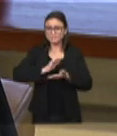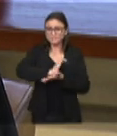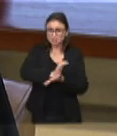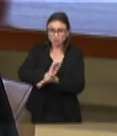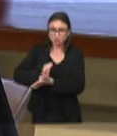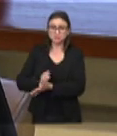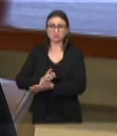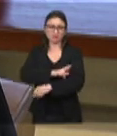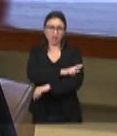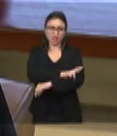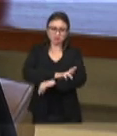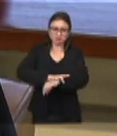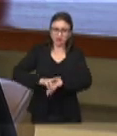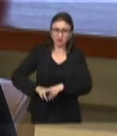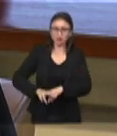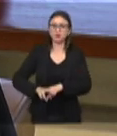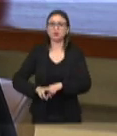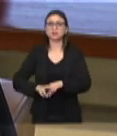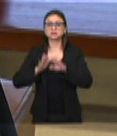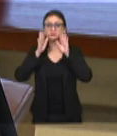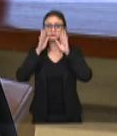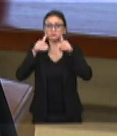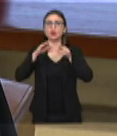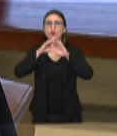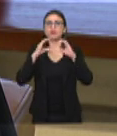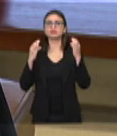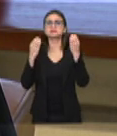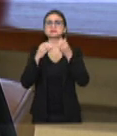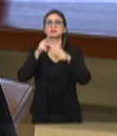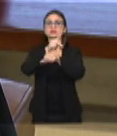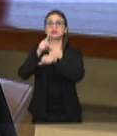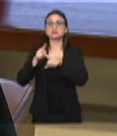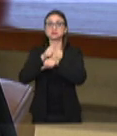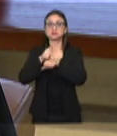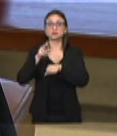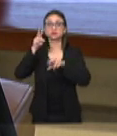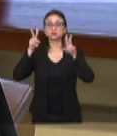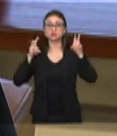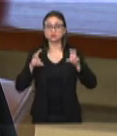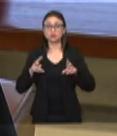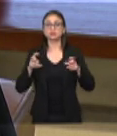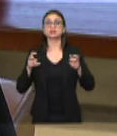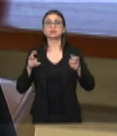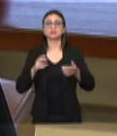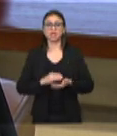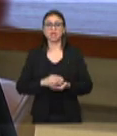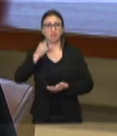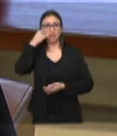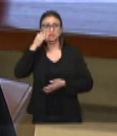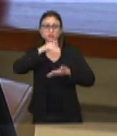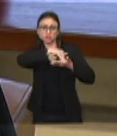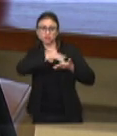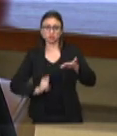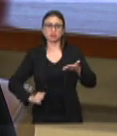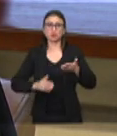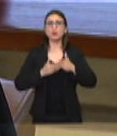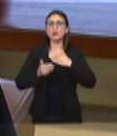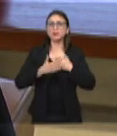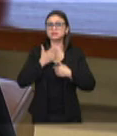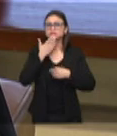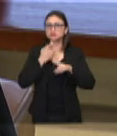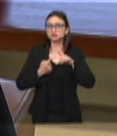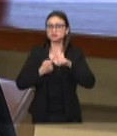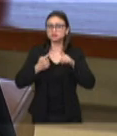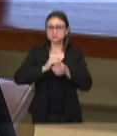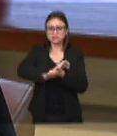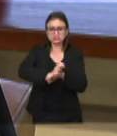racial, reportam-me especialmente a Convenção Internacional sobre a Eliminação de Todas as Formas de Discriminação Racial e